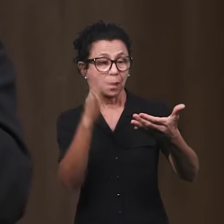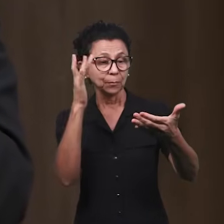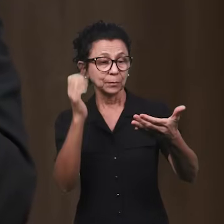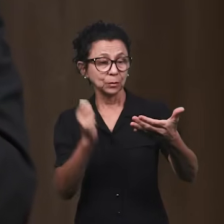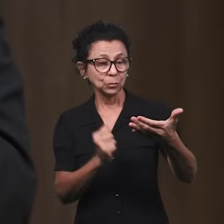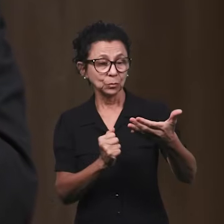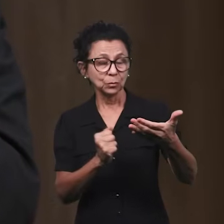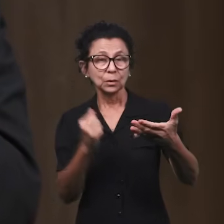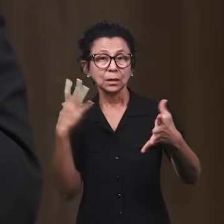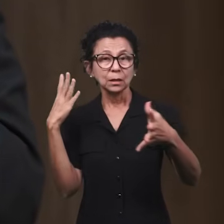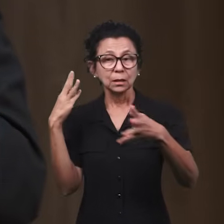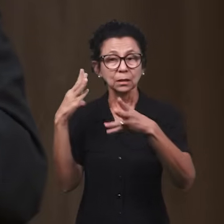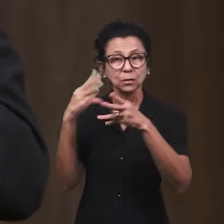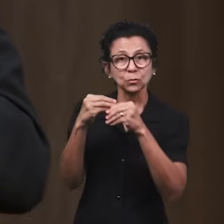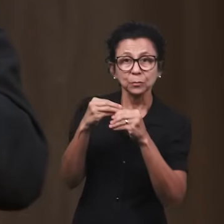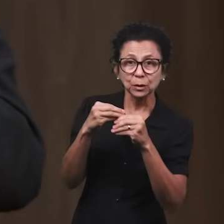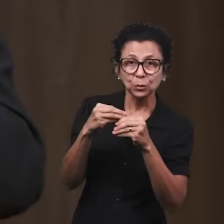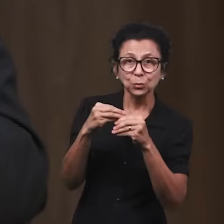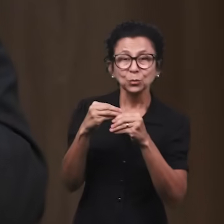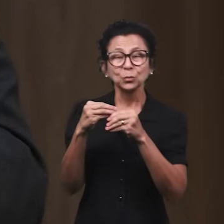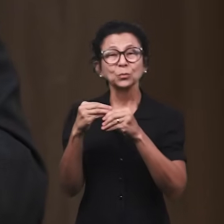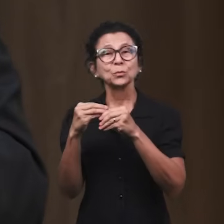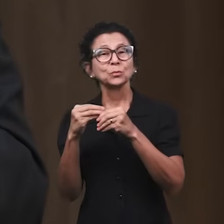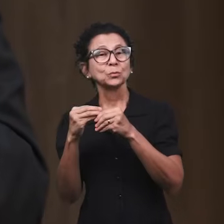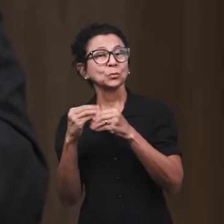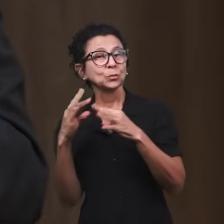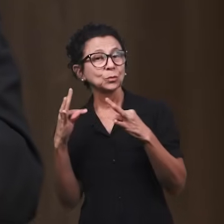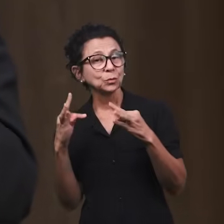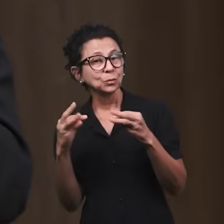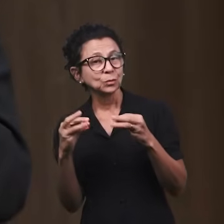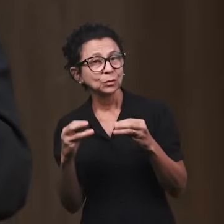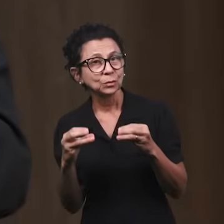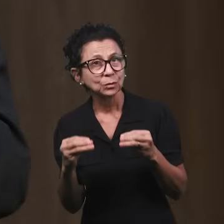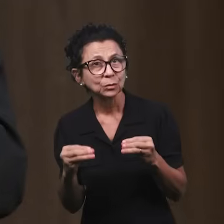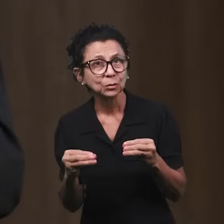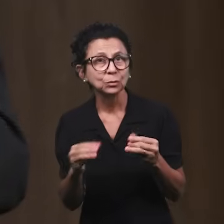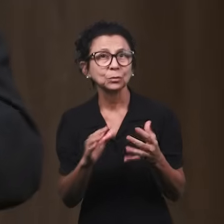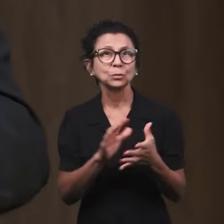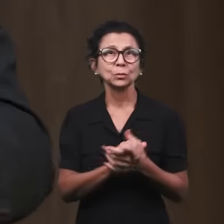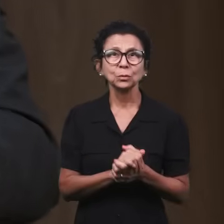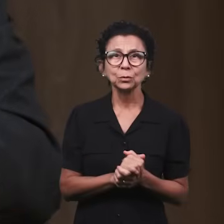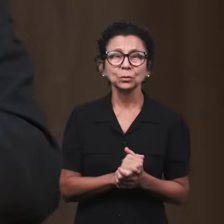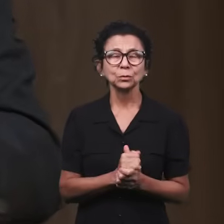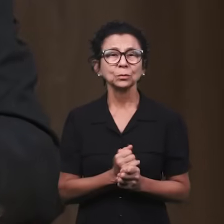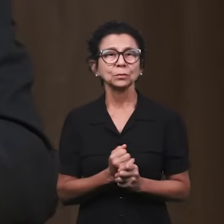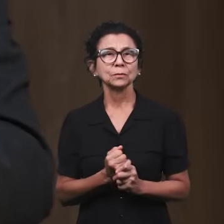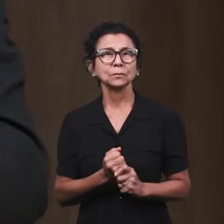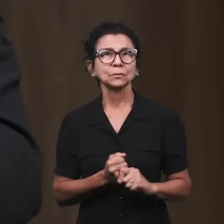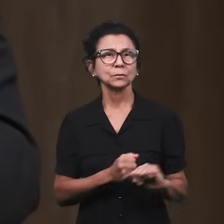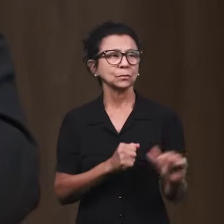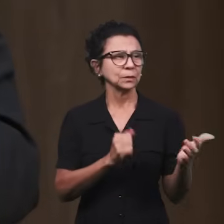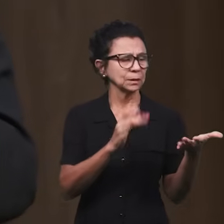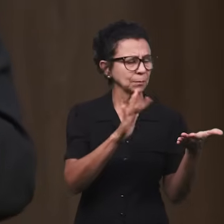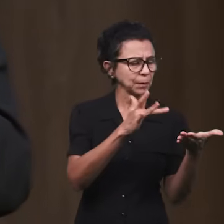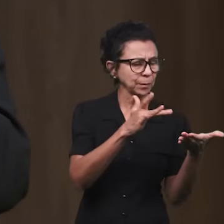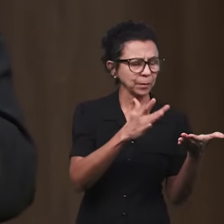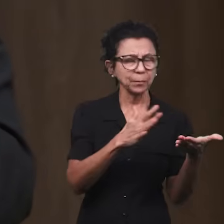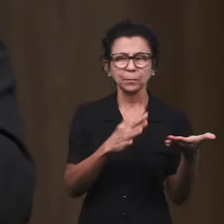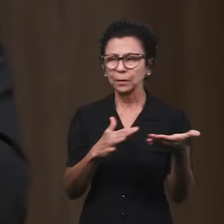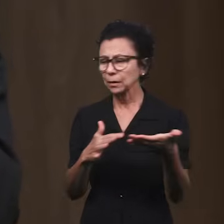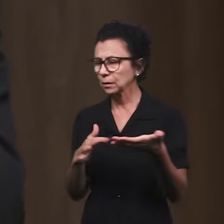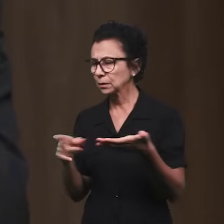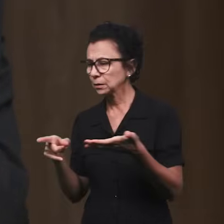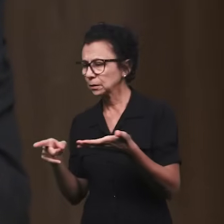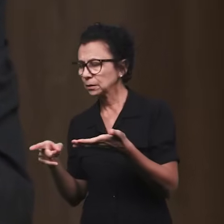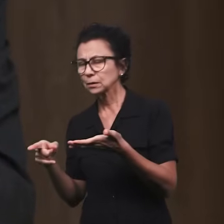mensagem fragmentada, tudo muito rápido. Um vídeo aqui, um corte ali, você pegou a informação que precisava, já continua para